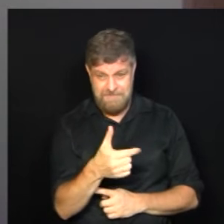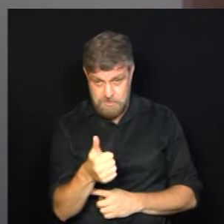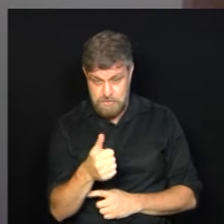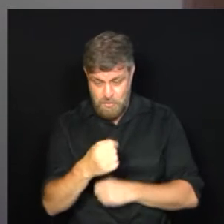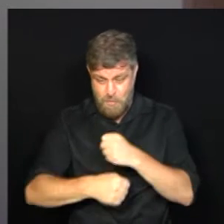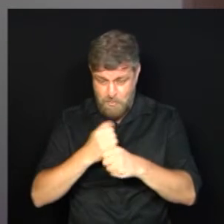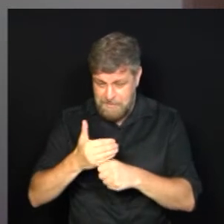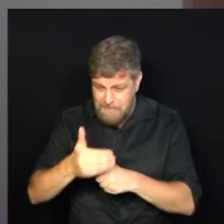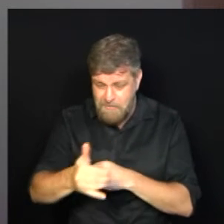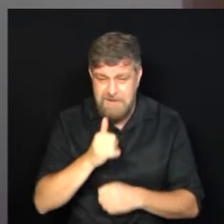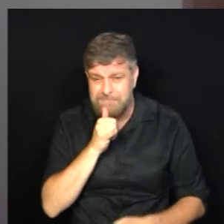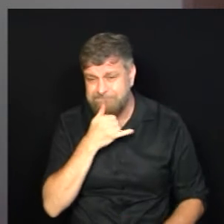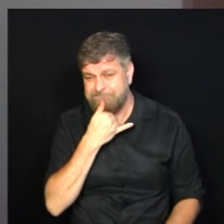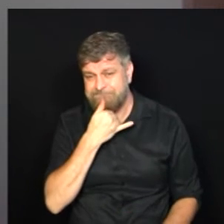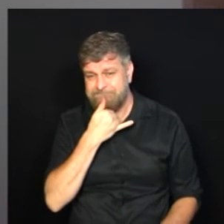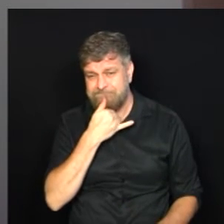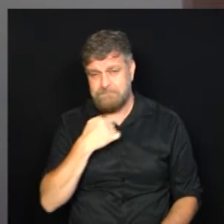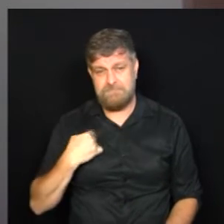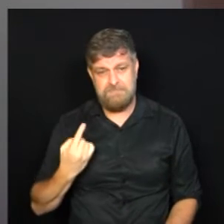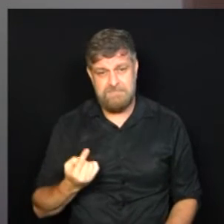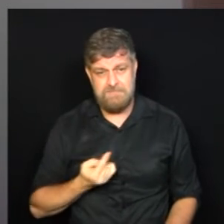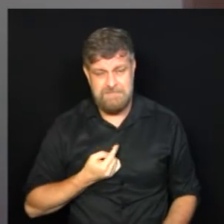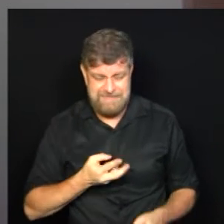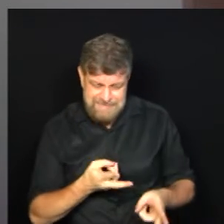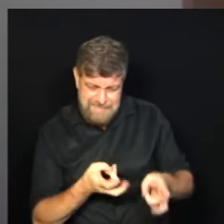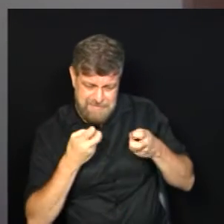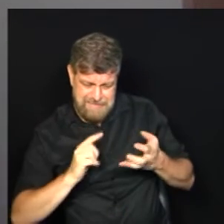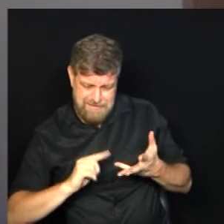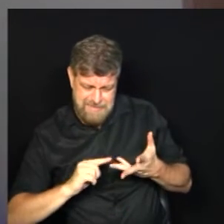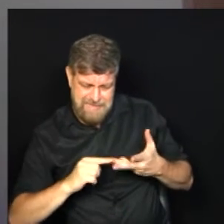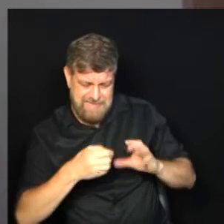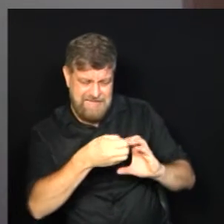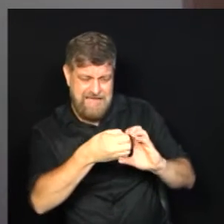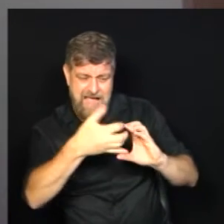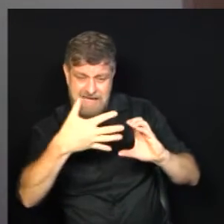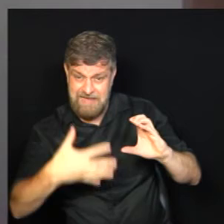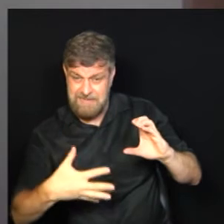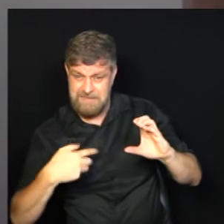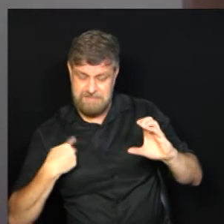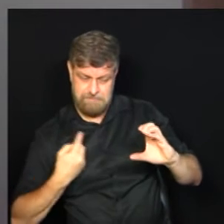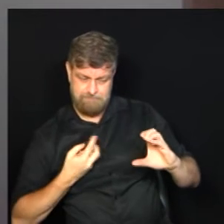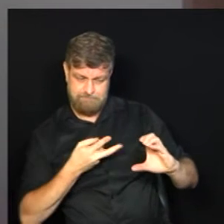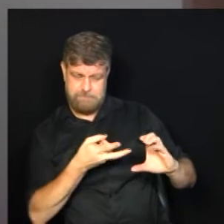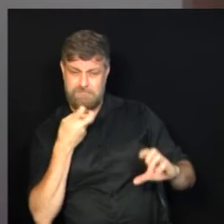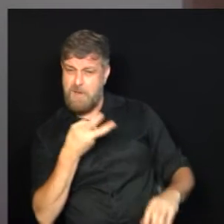né, infelizmente, a gente tem uma série de características, né, ou de